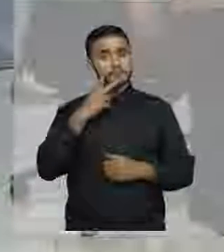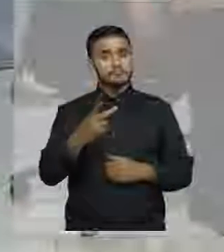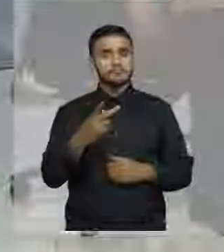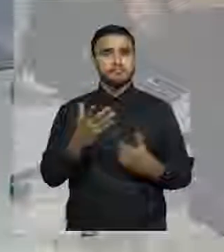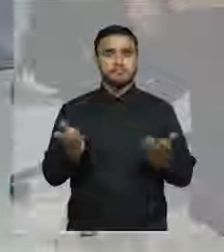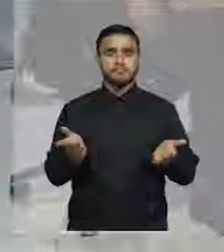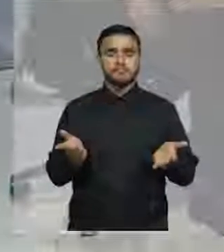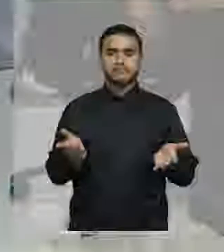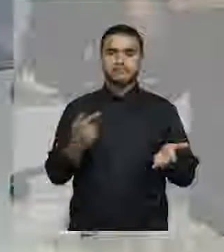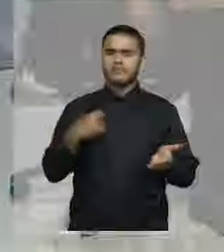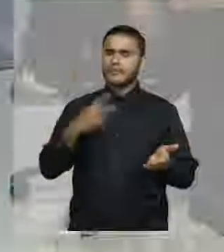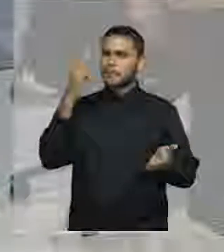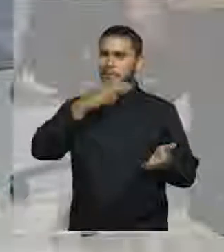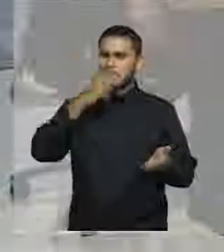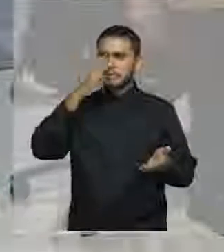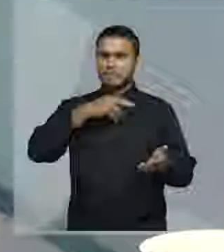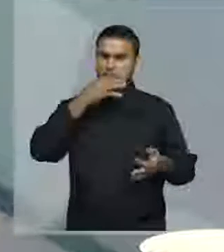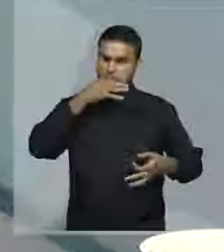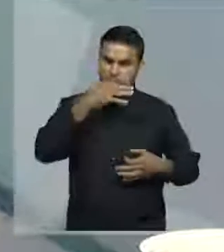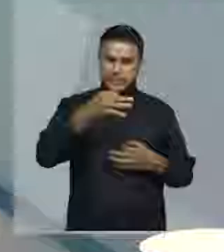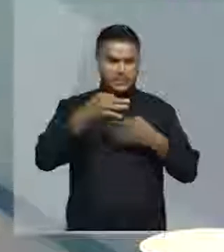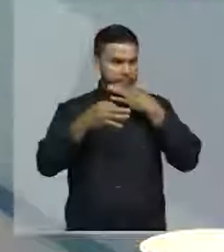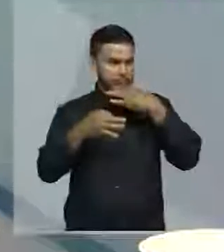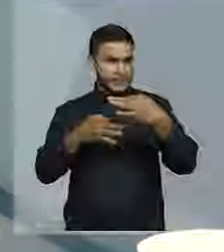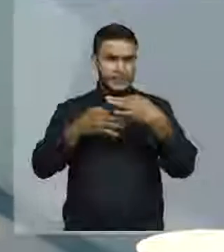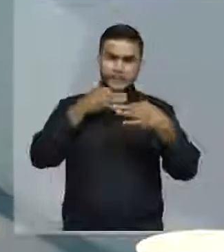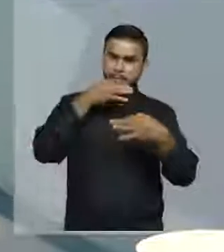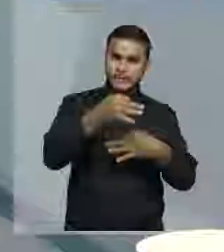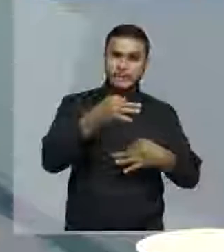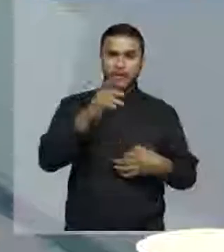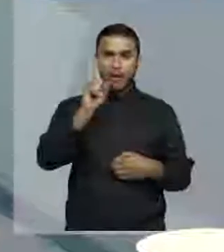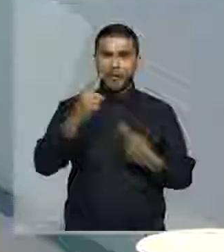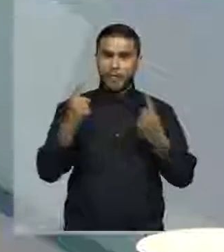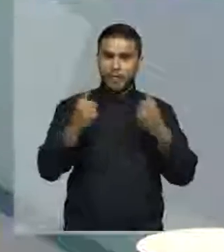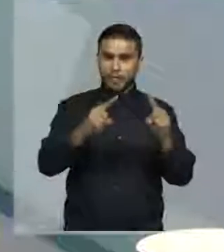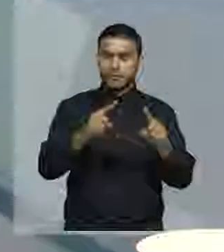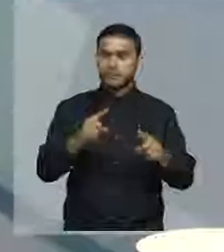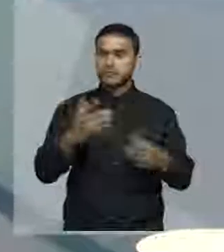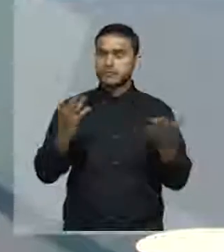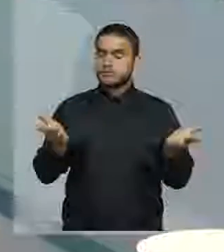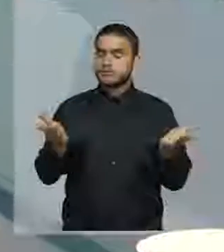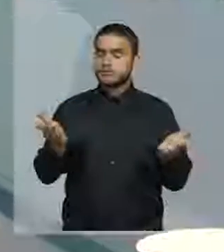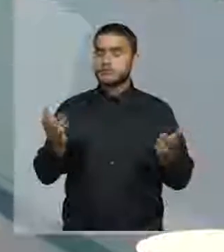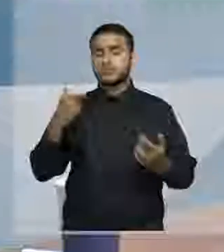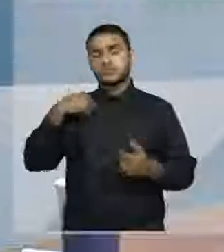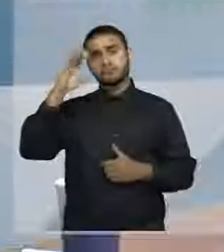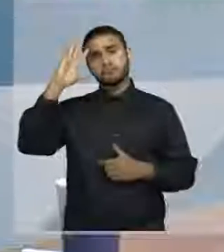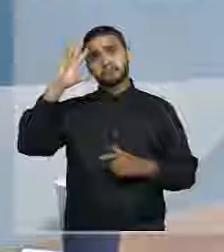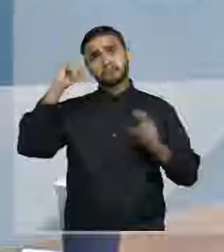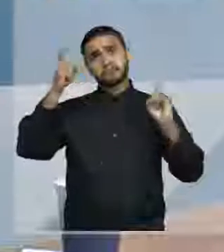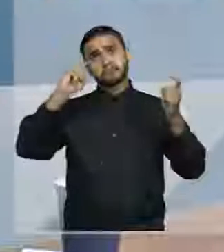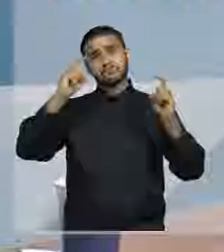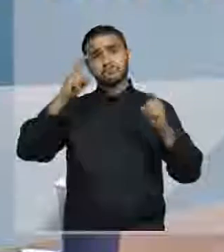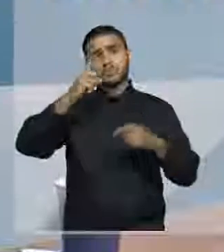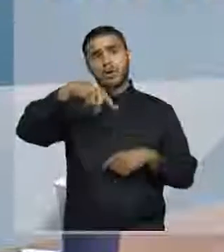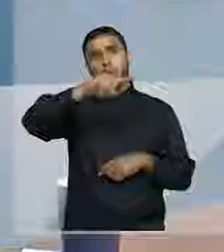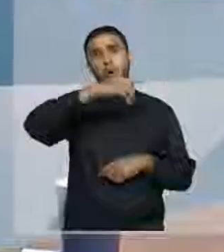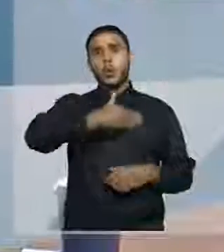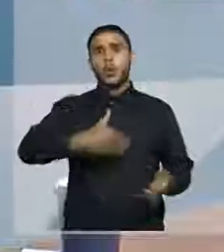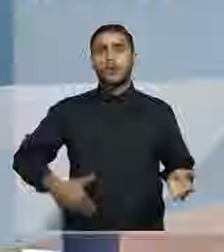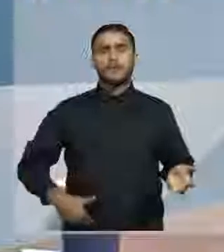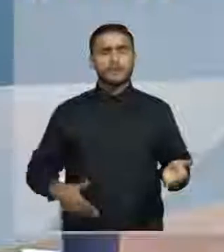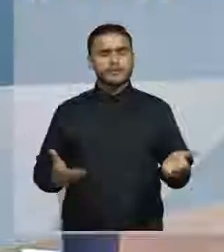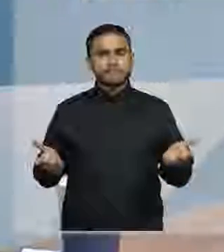agora, para não dizer que a gente ficou somente na crítica, porque comumente as autoridades não gostam quando você faz uma reflexão sobre os erros